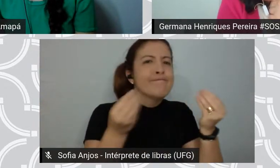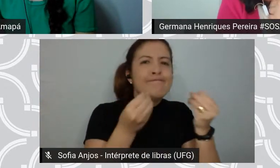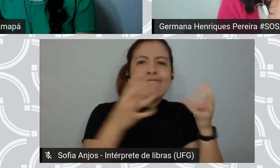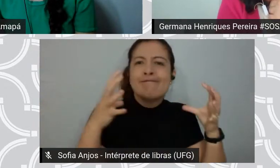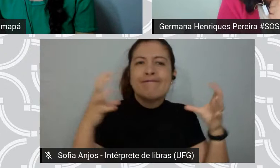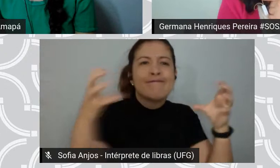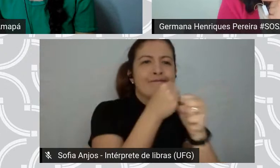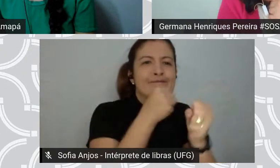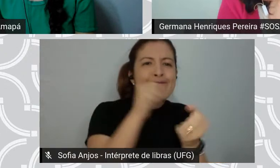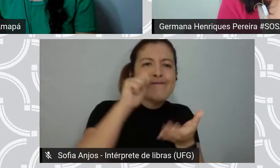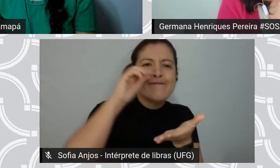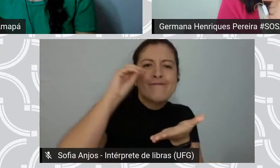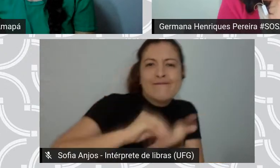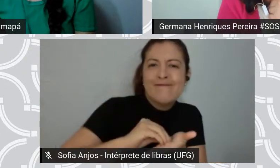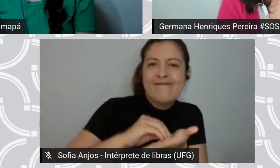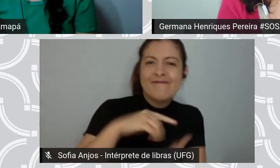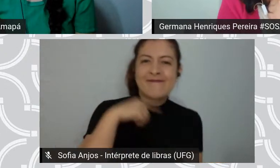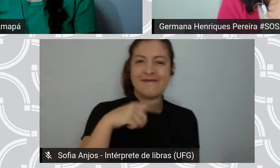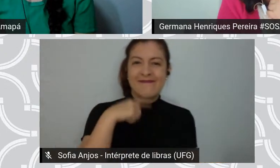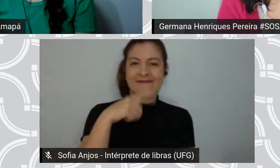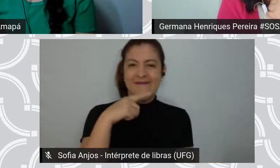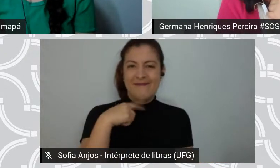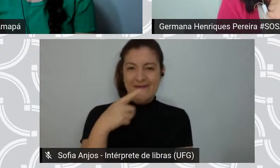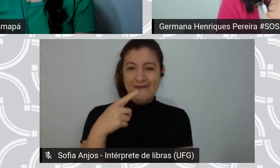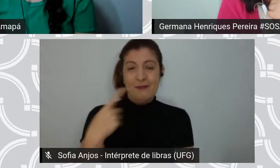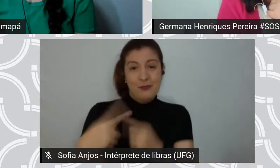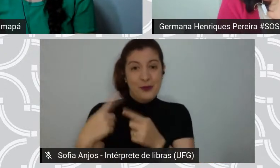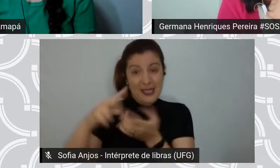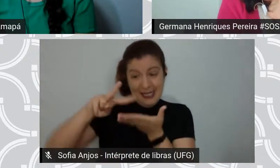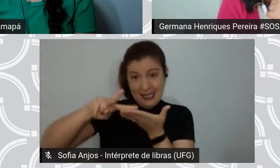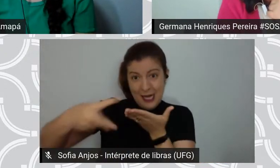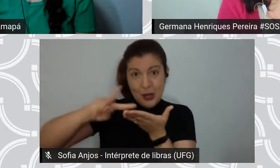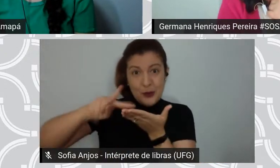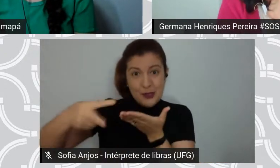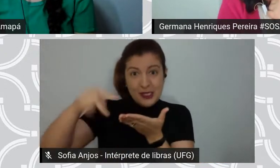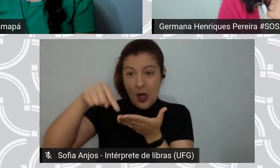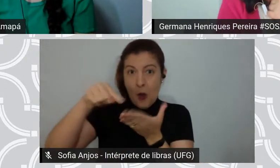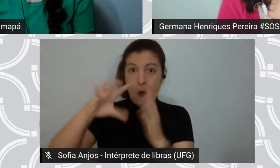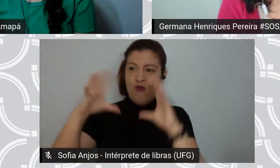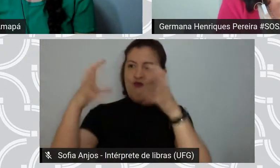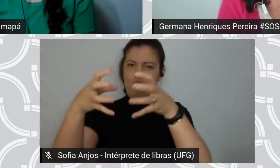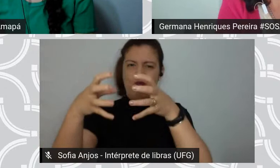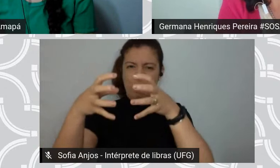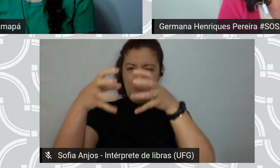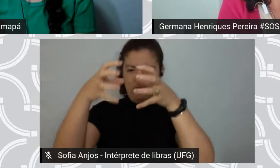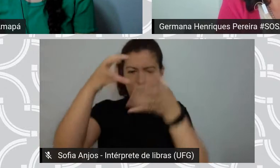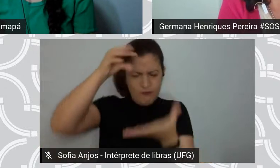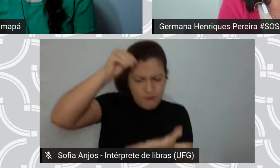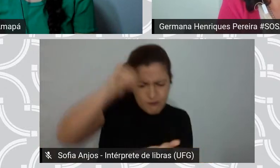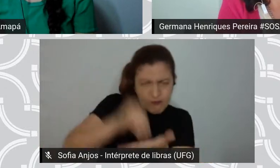como um fenômeno literário, praticamente, né? No sentido da criação, de ver que